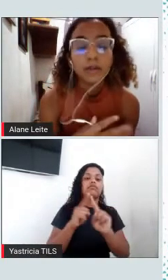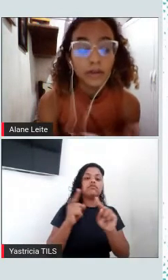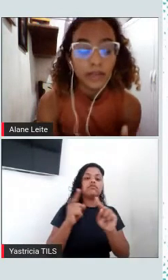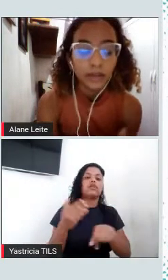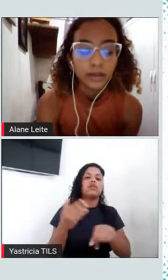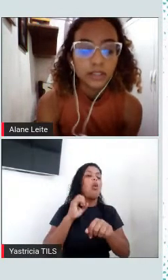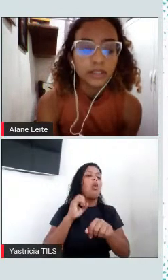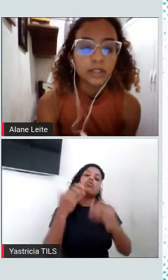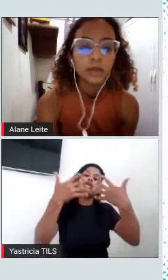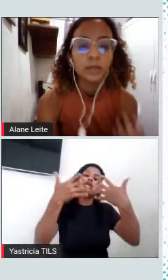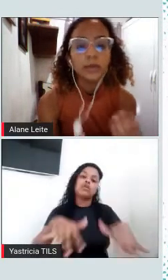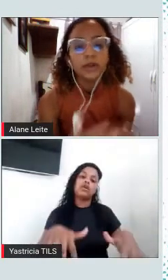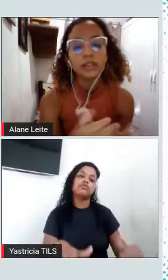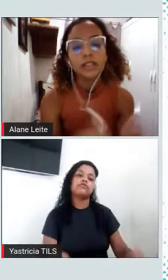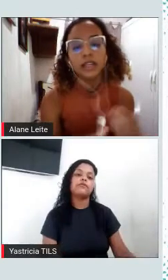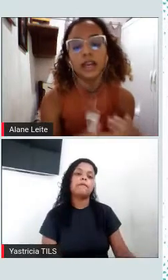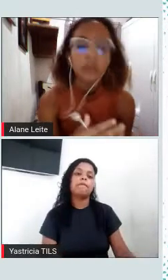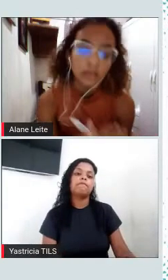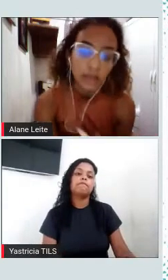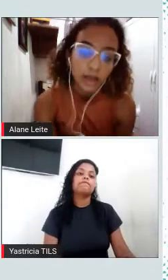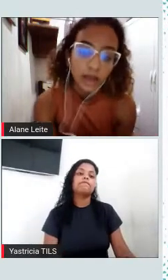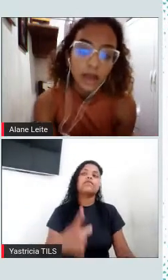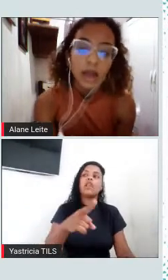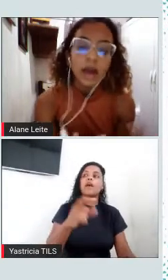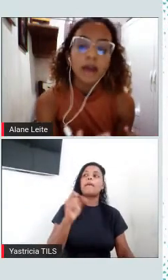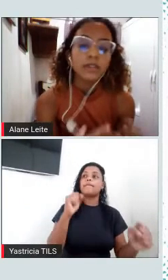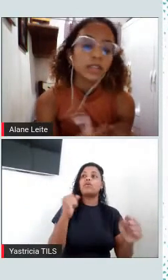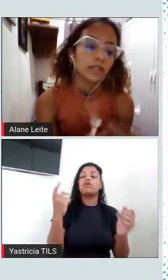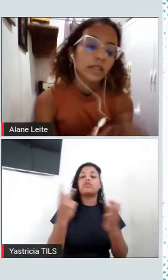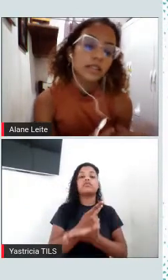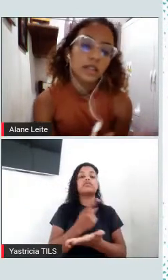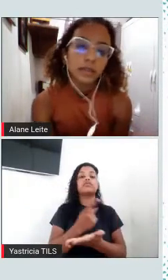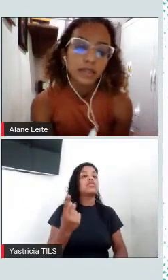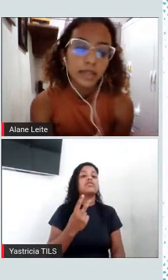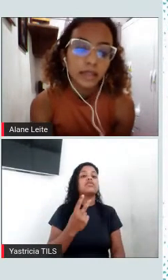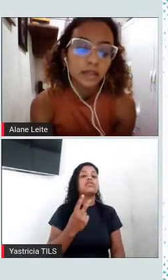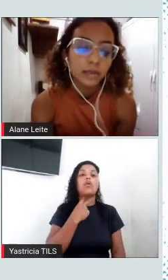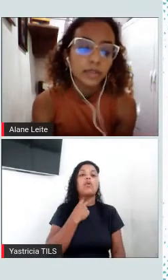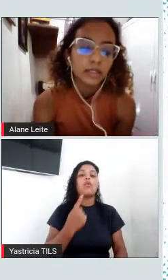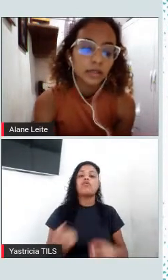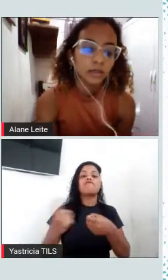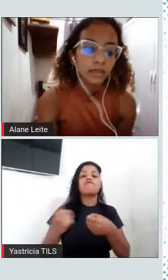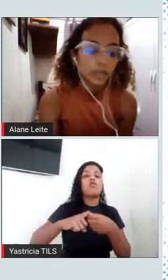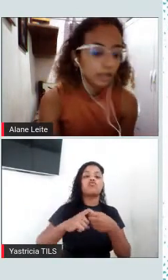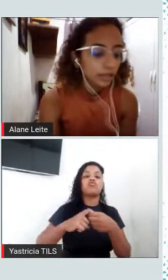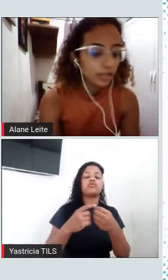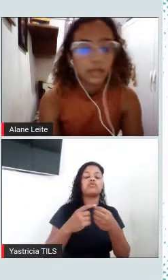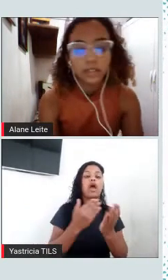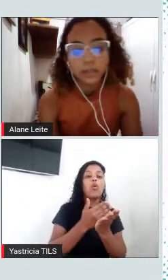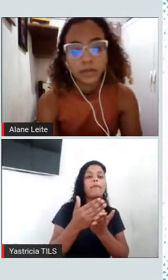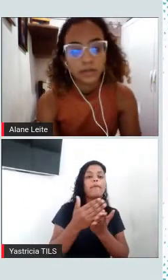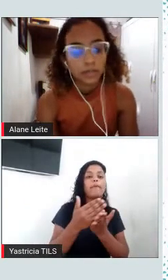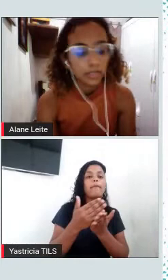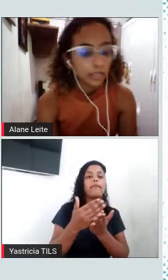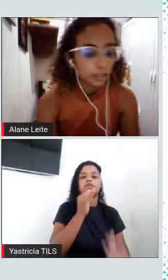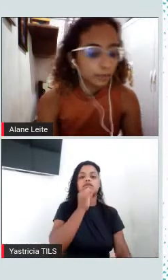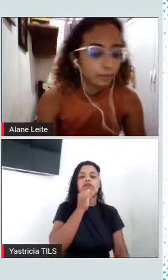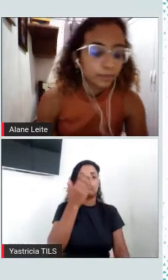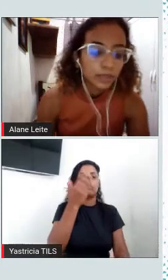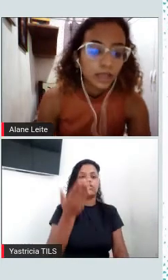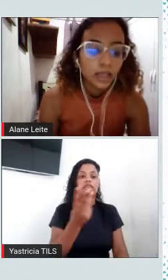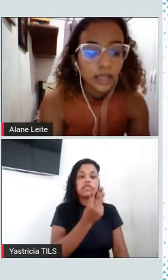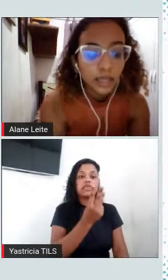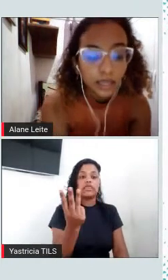Ela vai ocorrer quando a gente não pode retornar ao estado inicial da matéria. Então, por exemplo, eu trouxe aí 3 imagens para